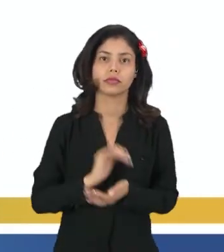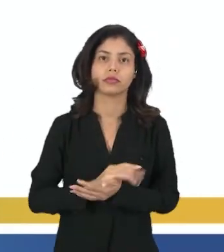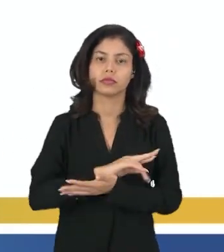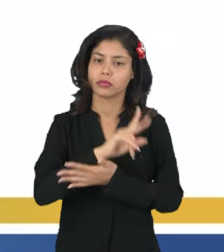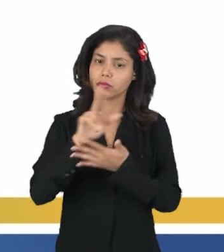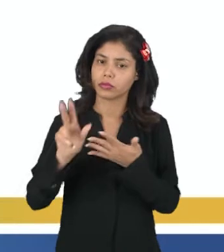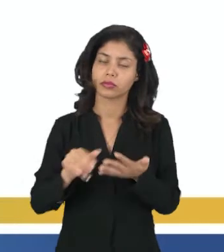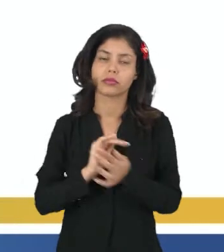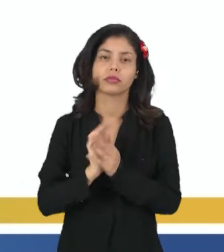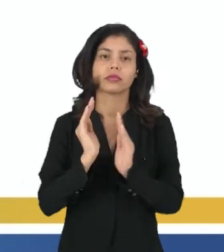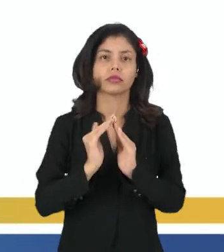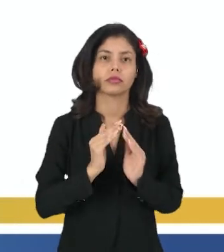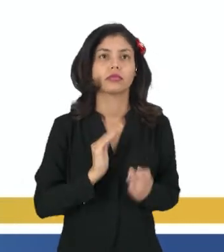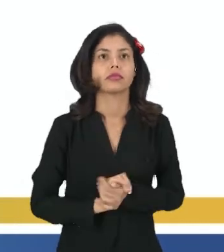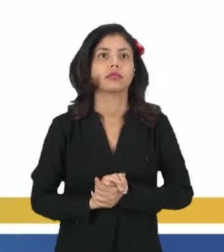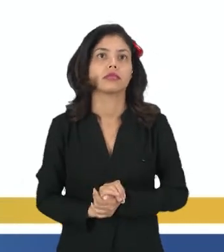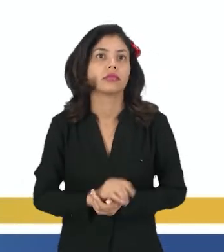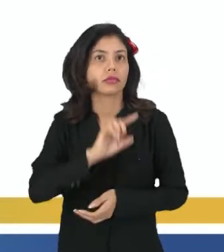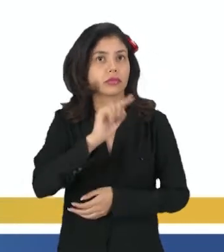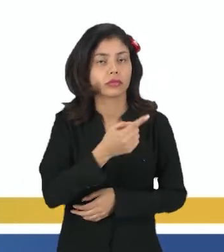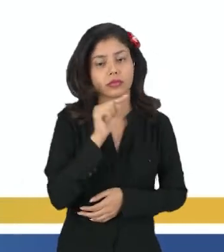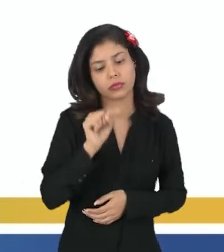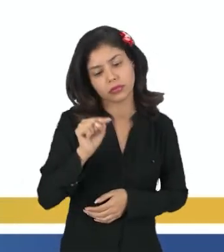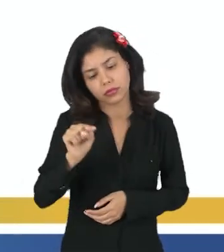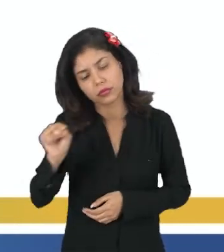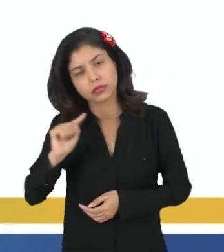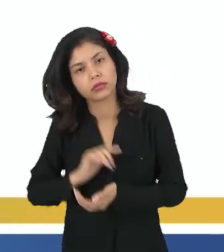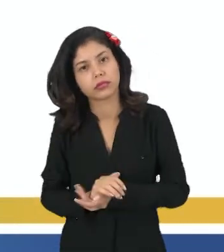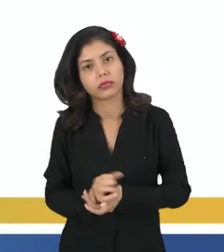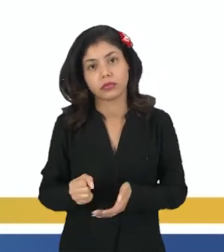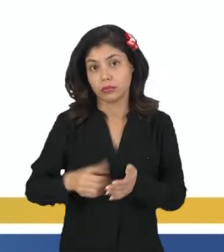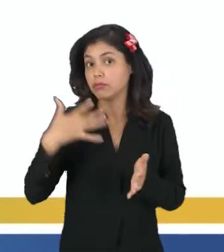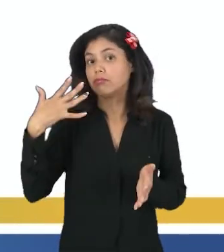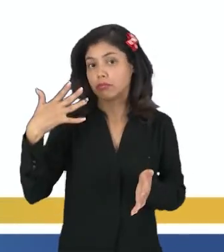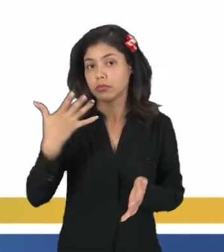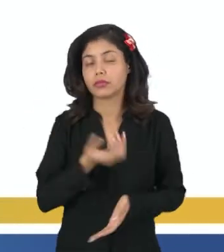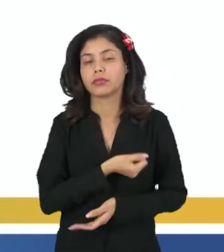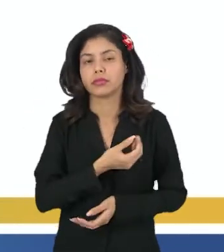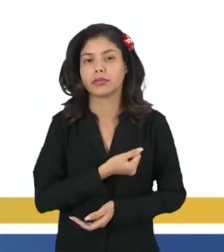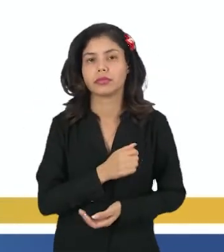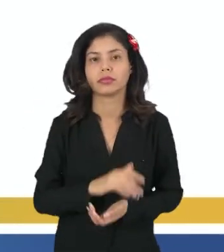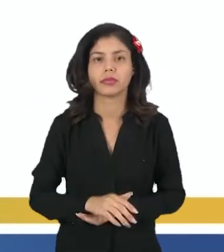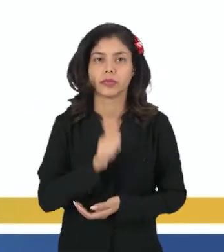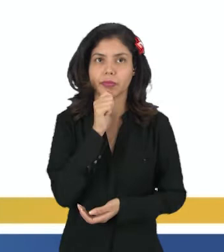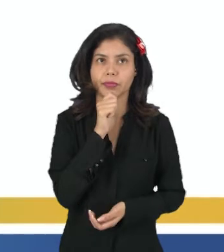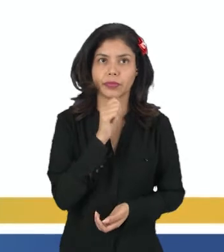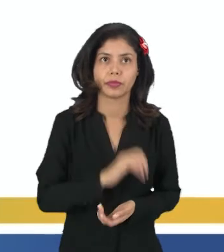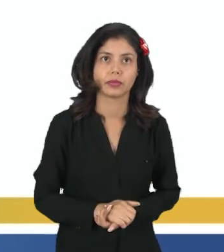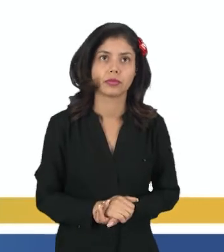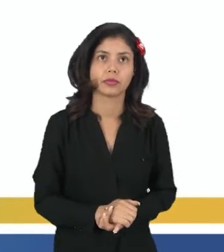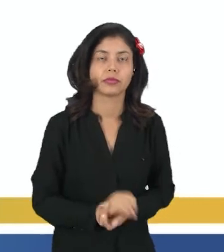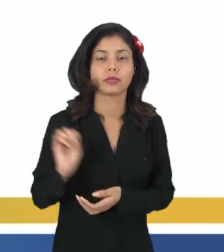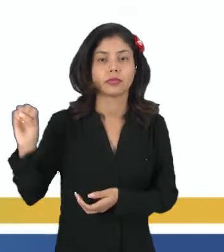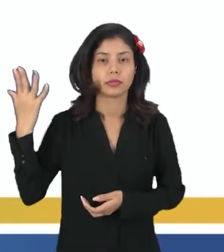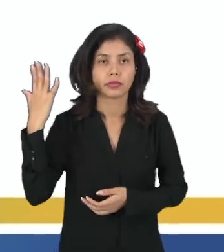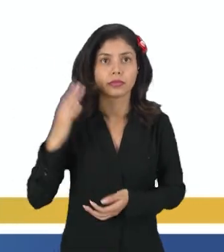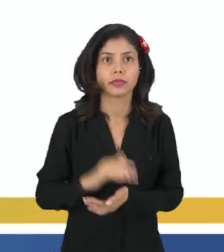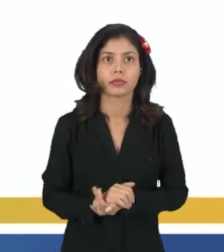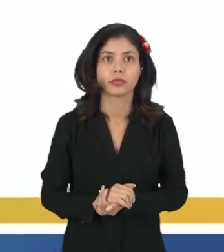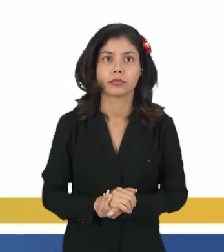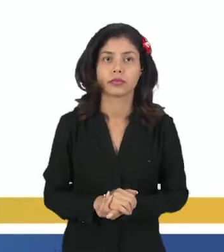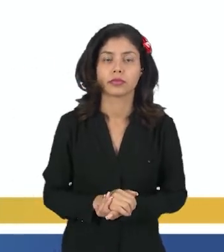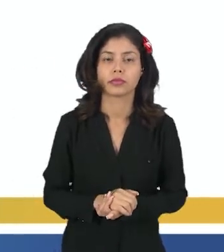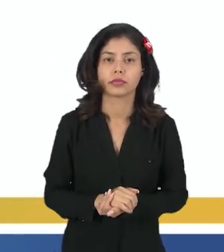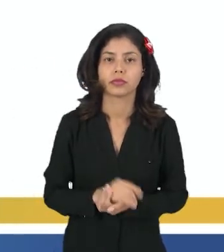infinitas casas decimais mas colocamos a reticência para dizer que são infinitas casas decimais Tá OK quando isso acontece